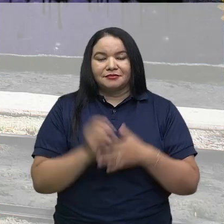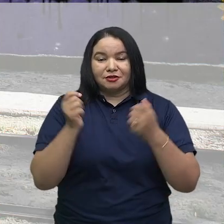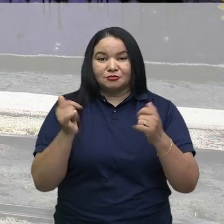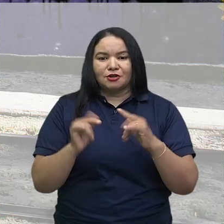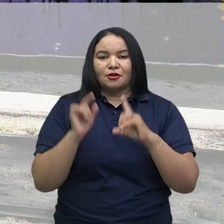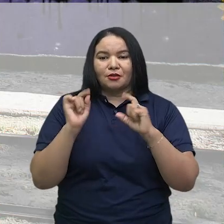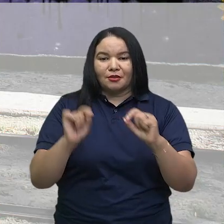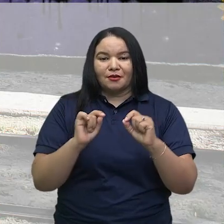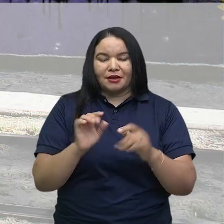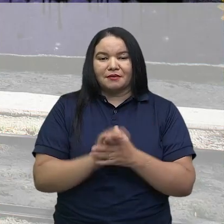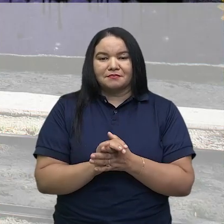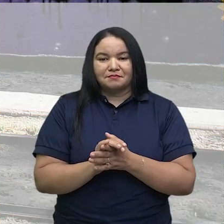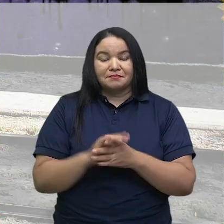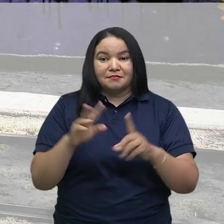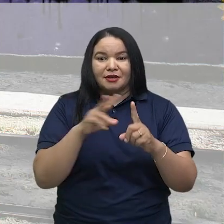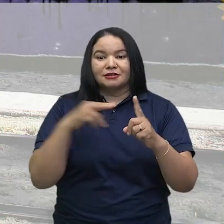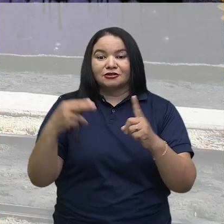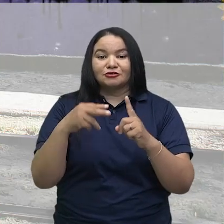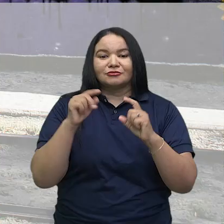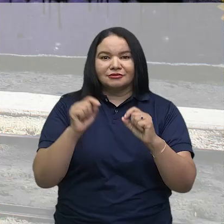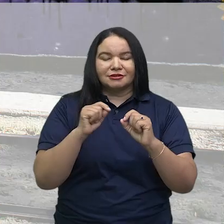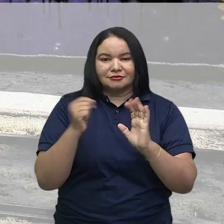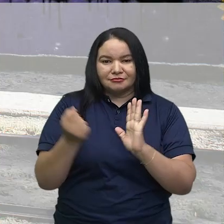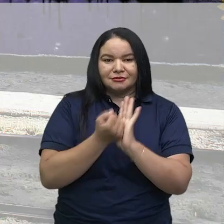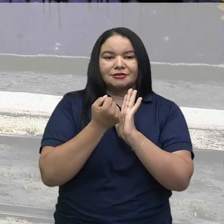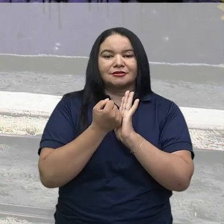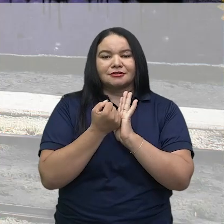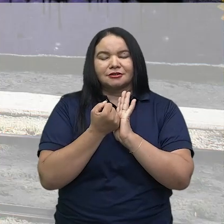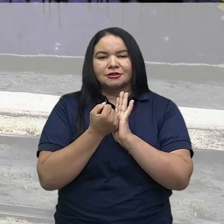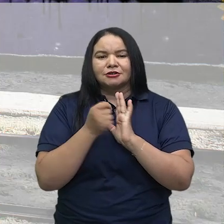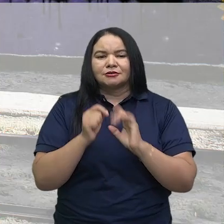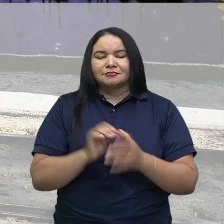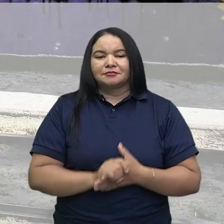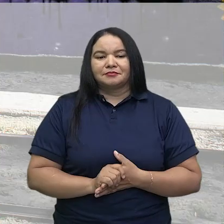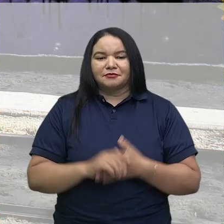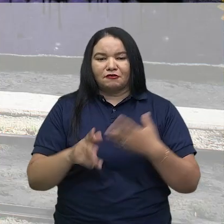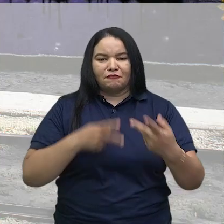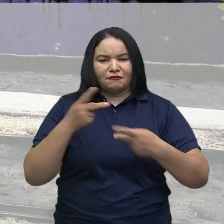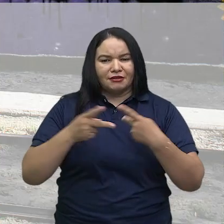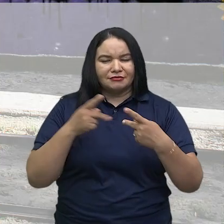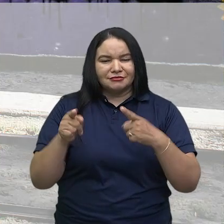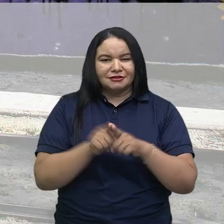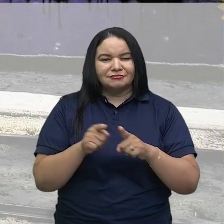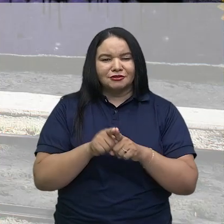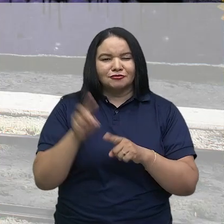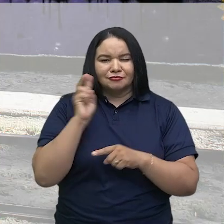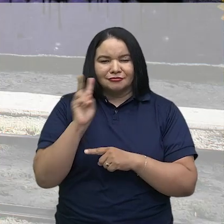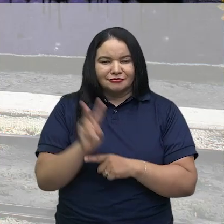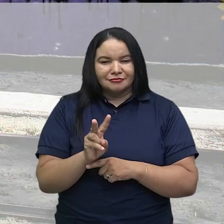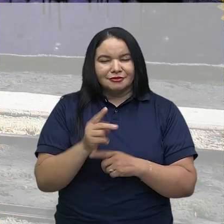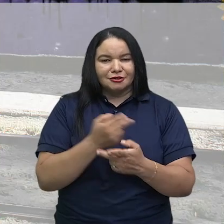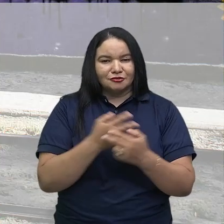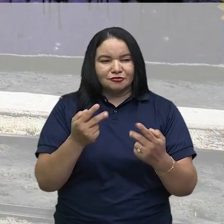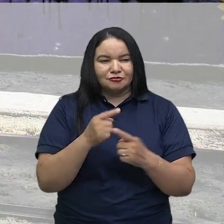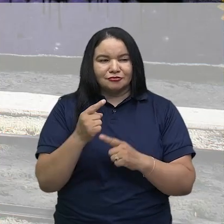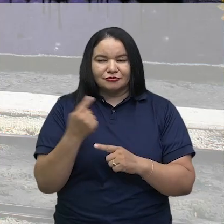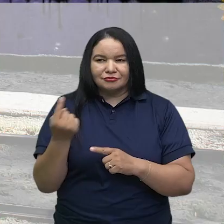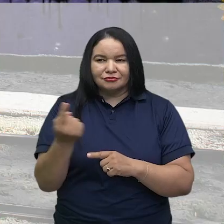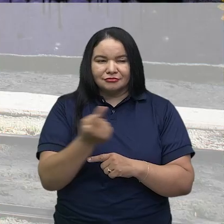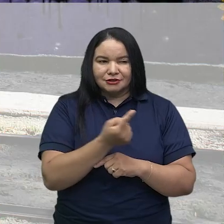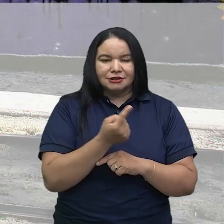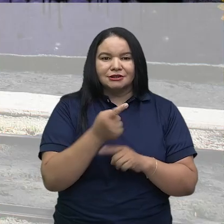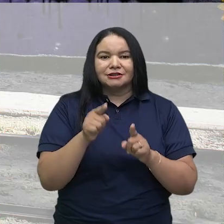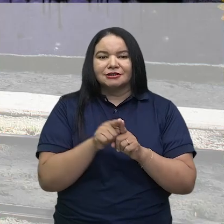sobre essa questão do olhar para o patrimônio. E quando falamos disso, vamos começar a observar as coisas ao nosso